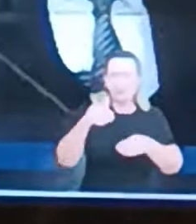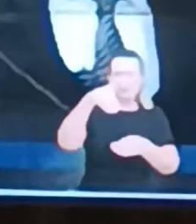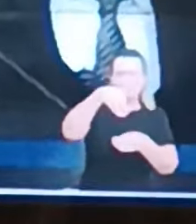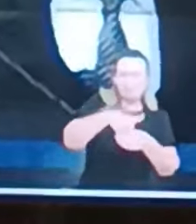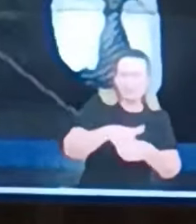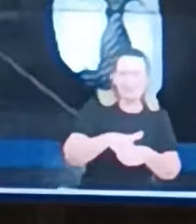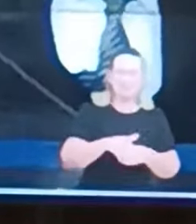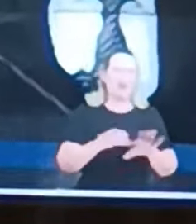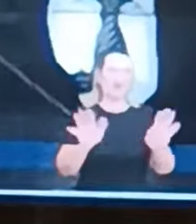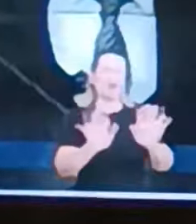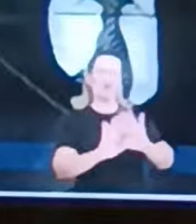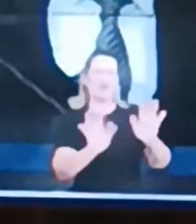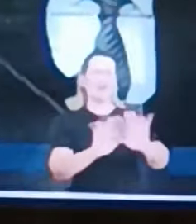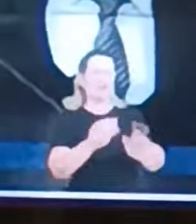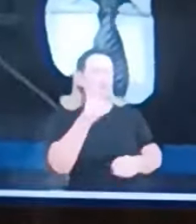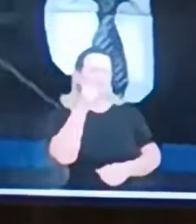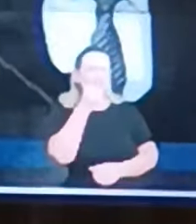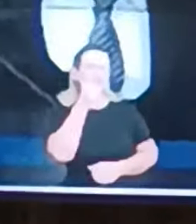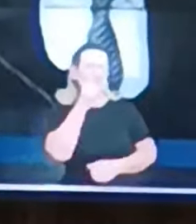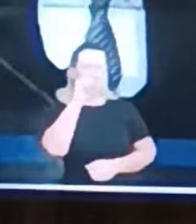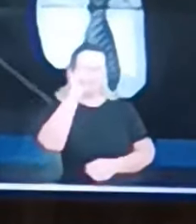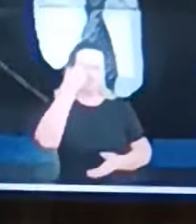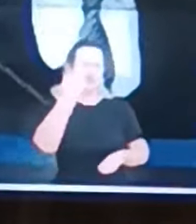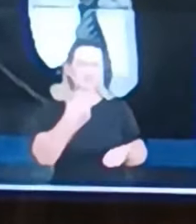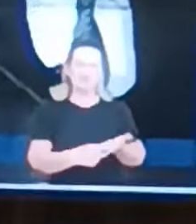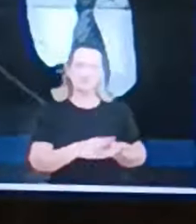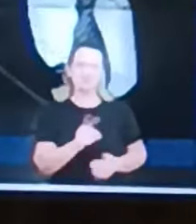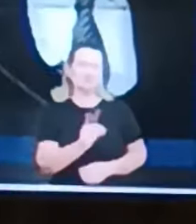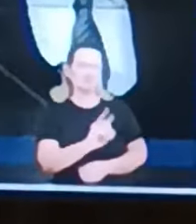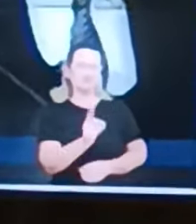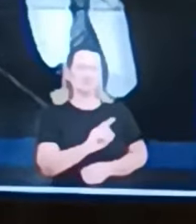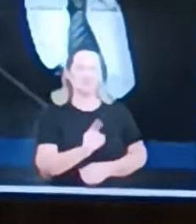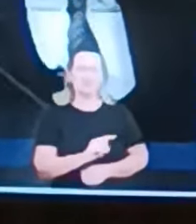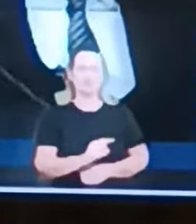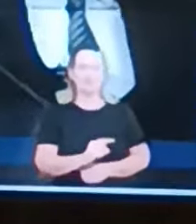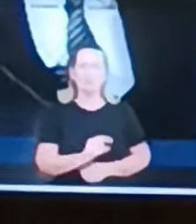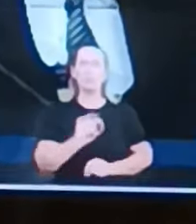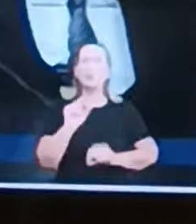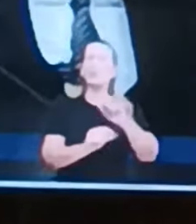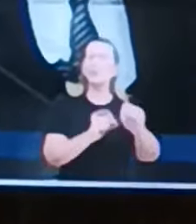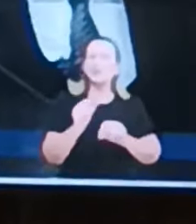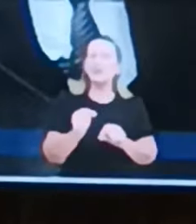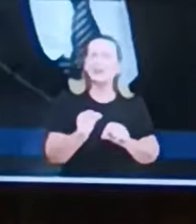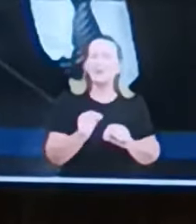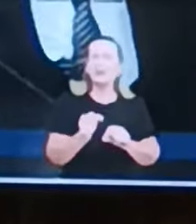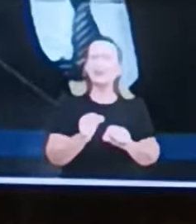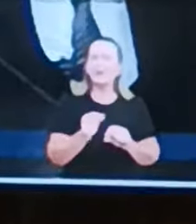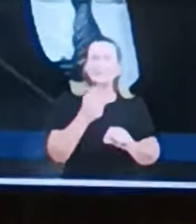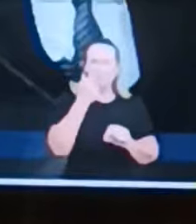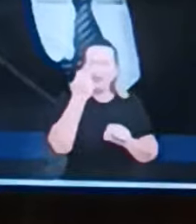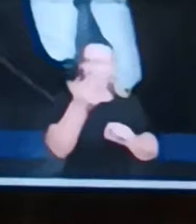tomaremos as decisões, é uma forma rasteira de tentar nos deslegitimar nesses processos.